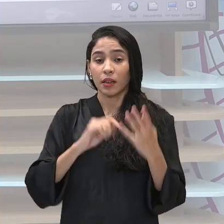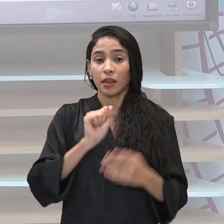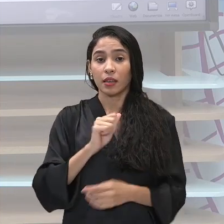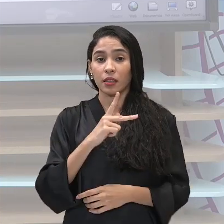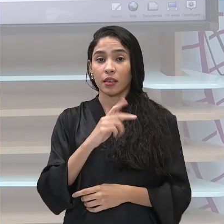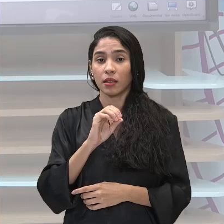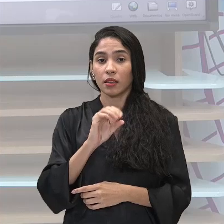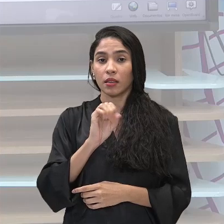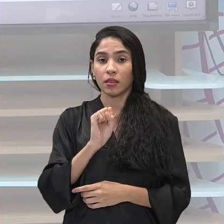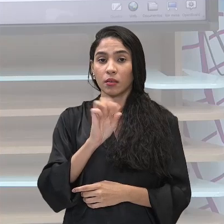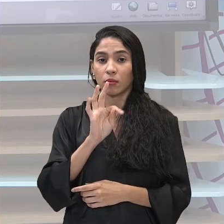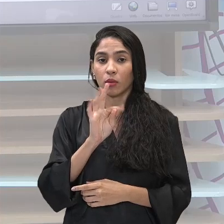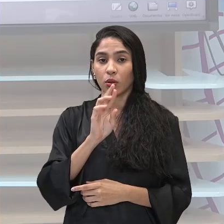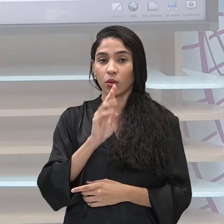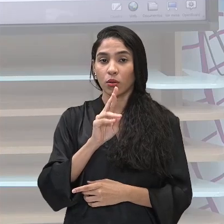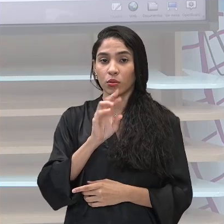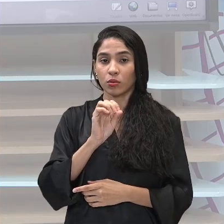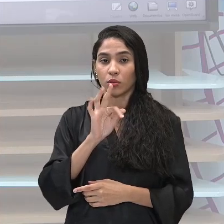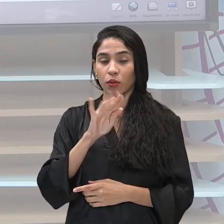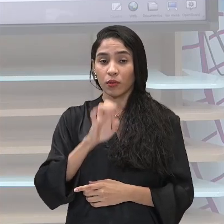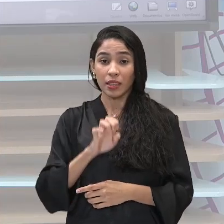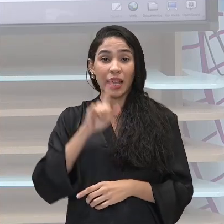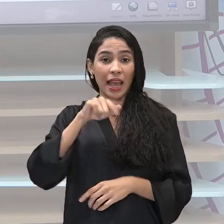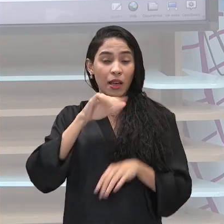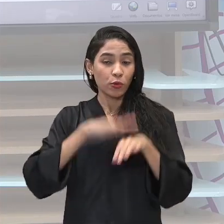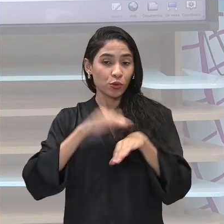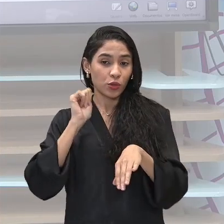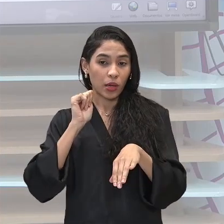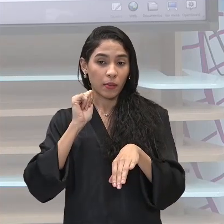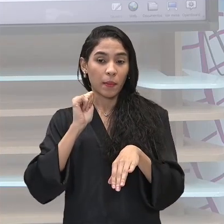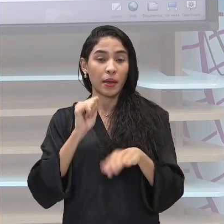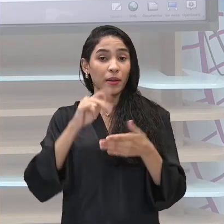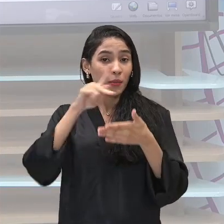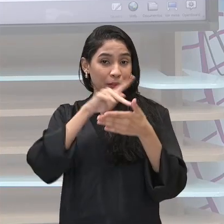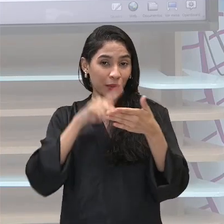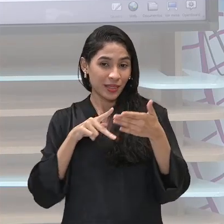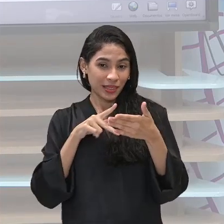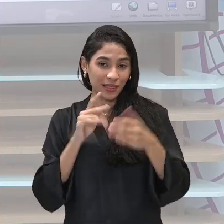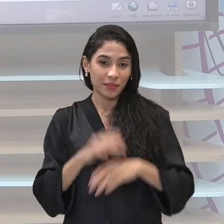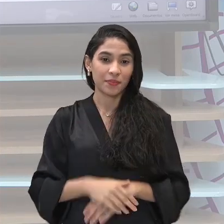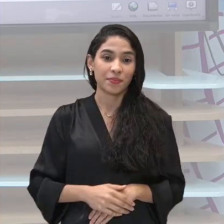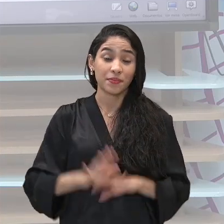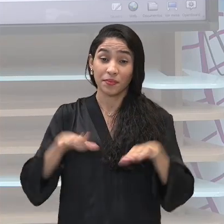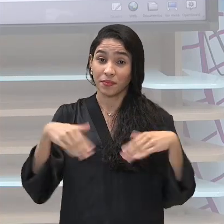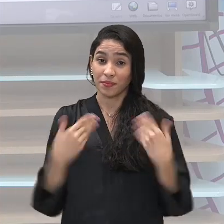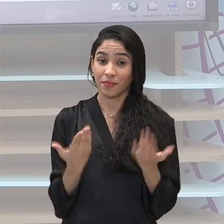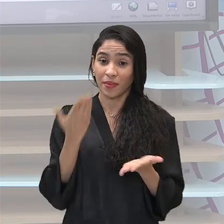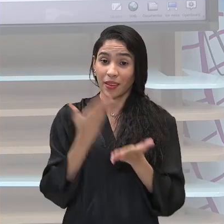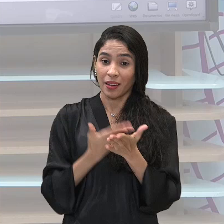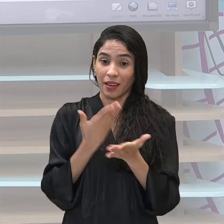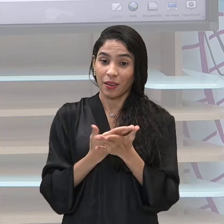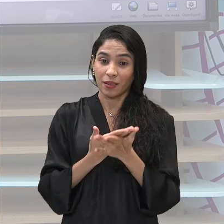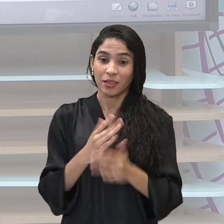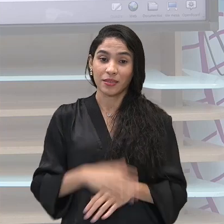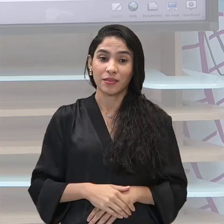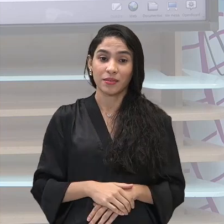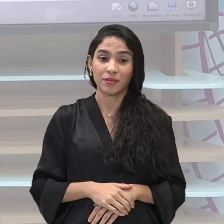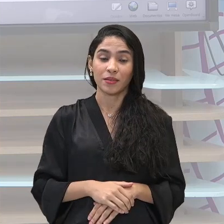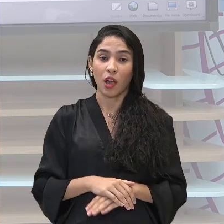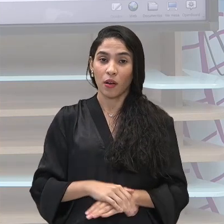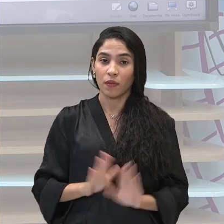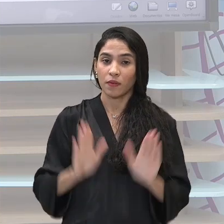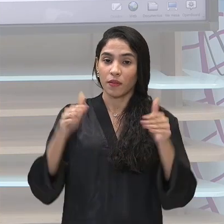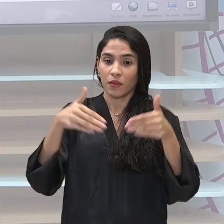é esse chamamento poético, turma. Então, a nossa aula, ela